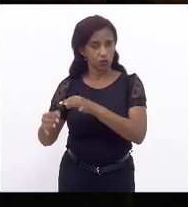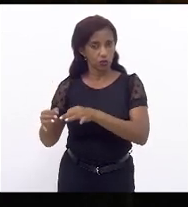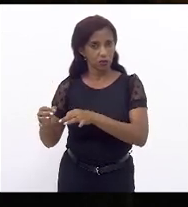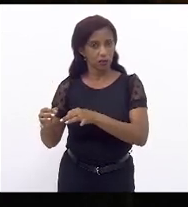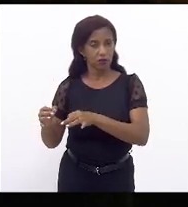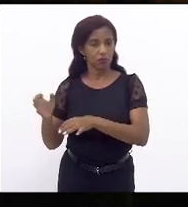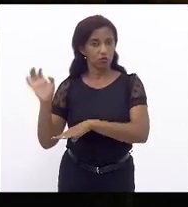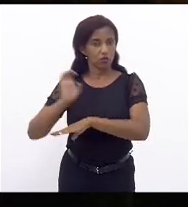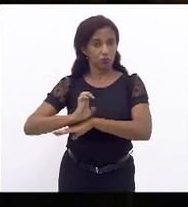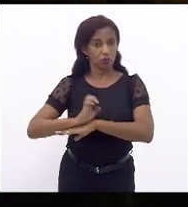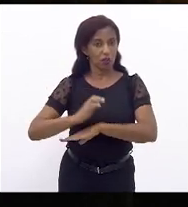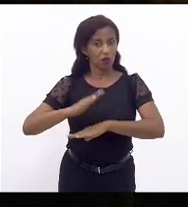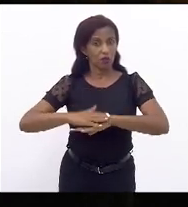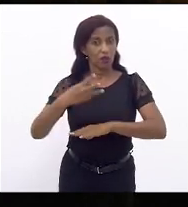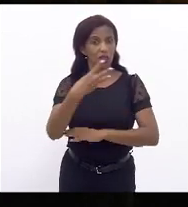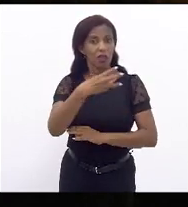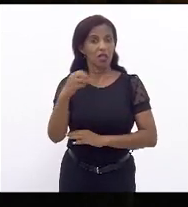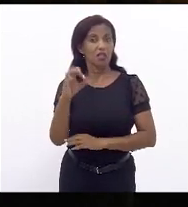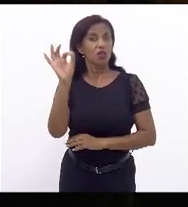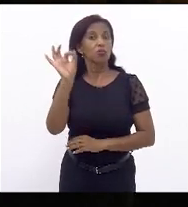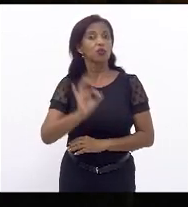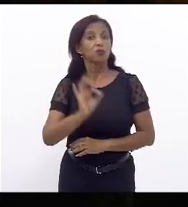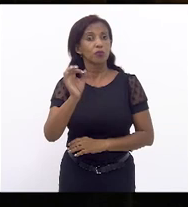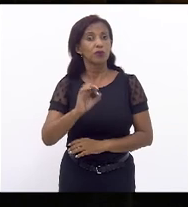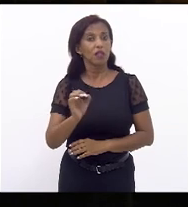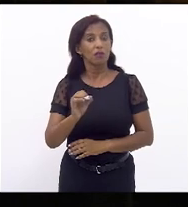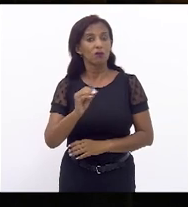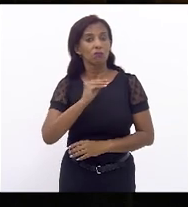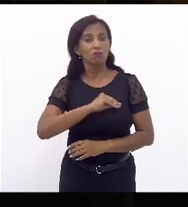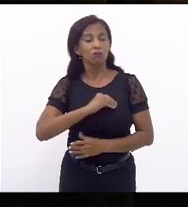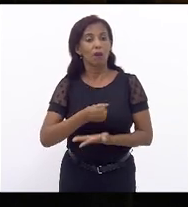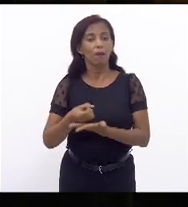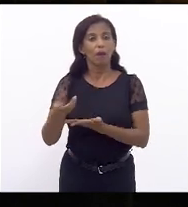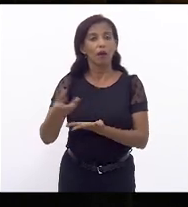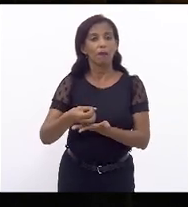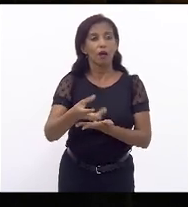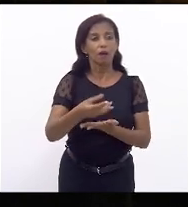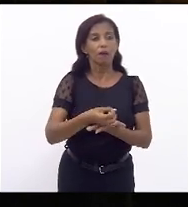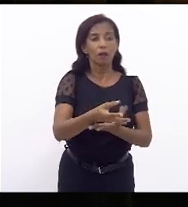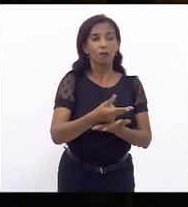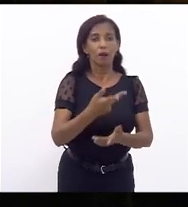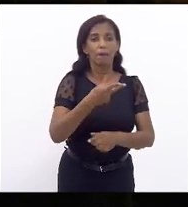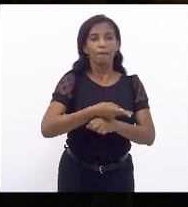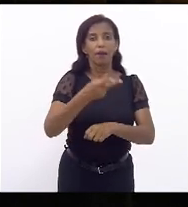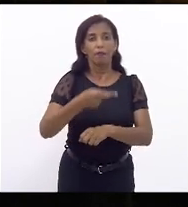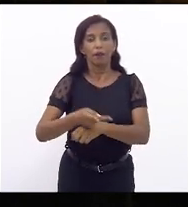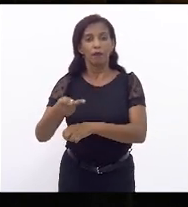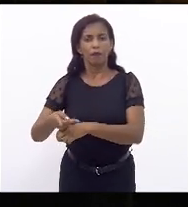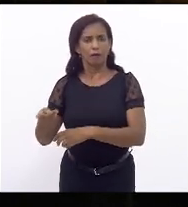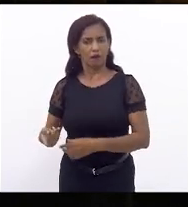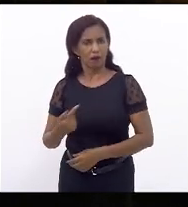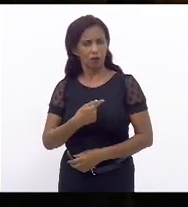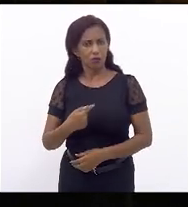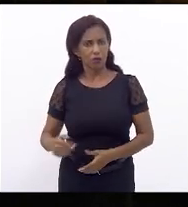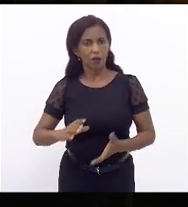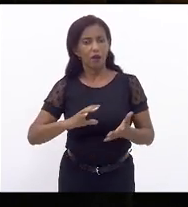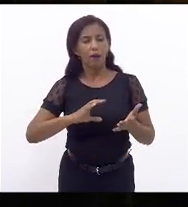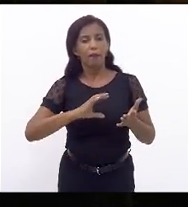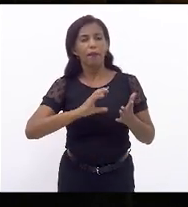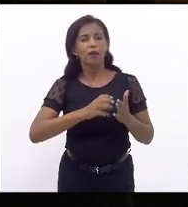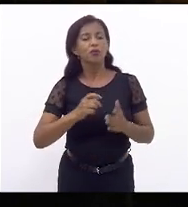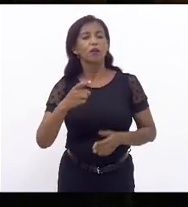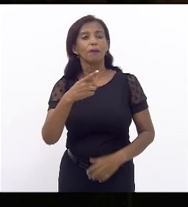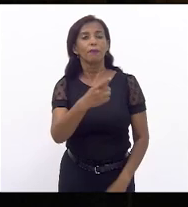de 300% nas gratificações. Ele, governador, o partido dele é o